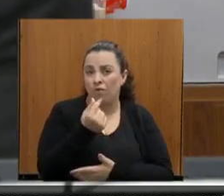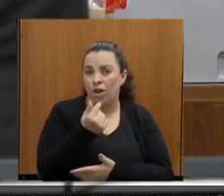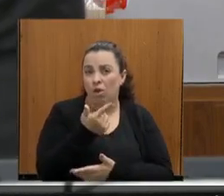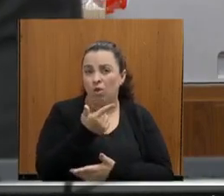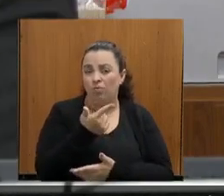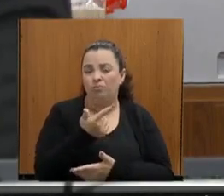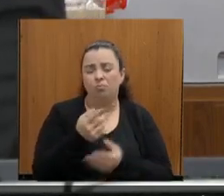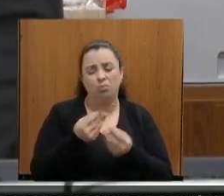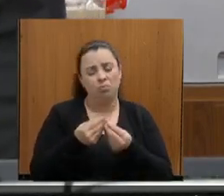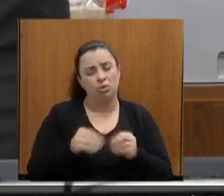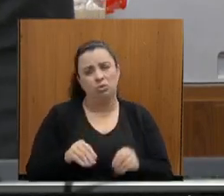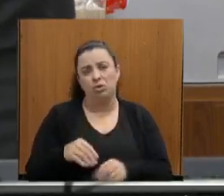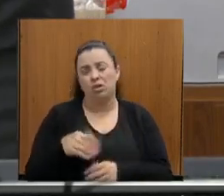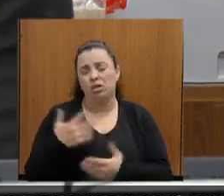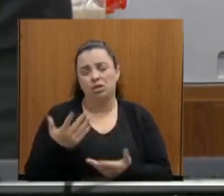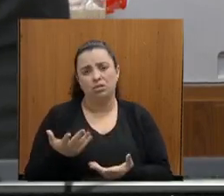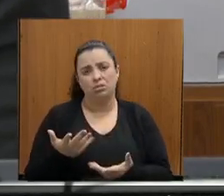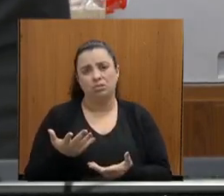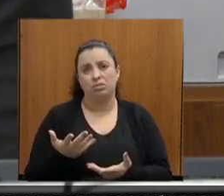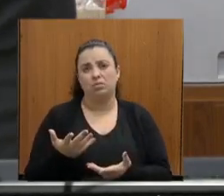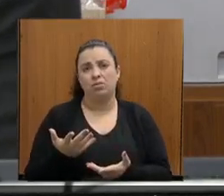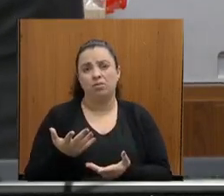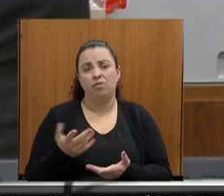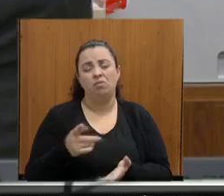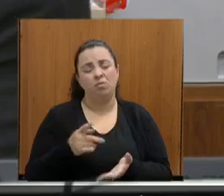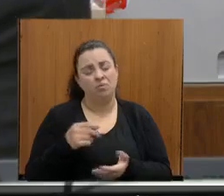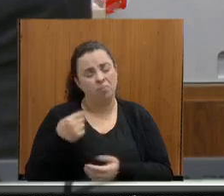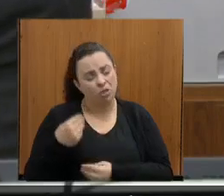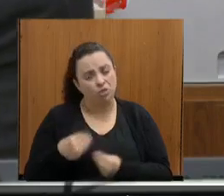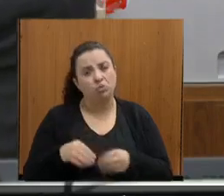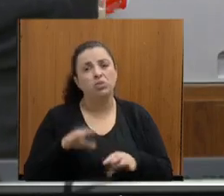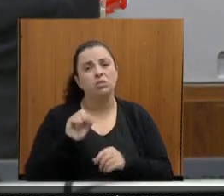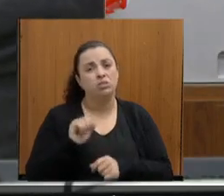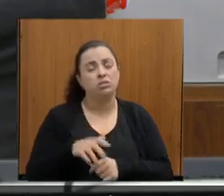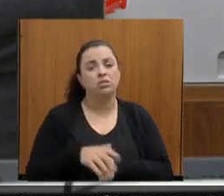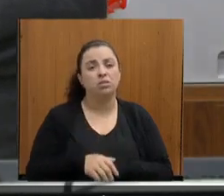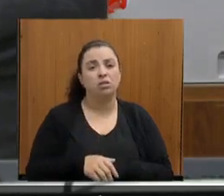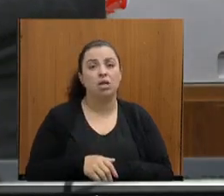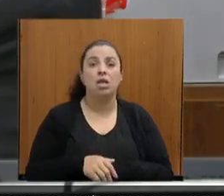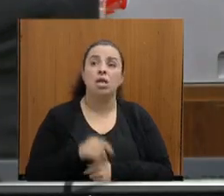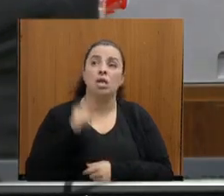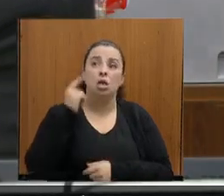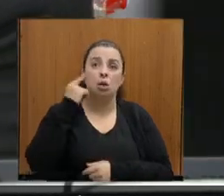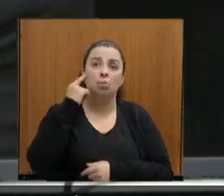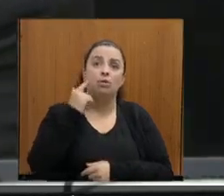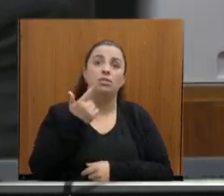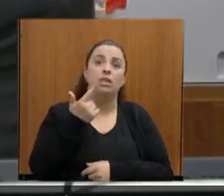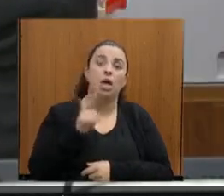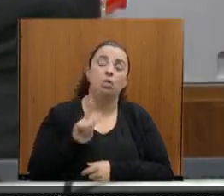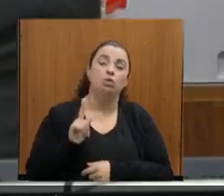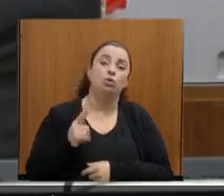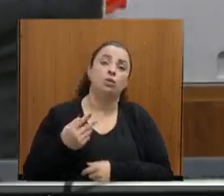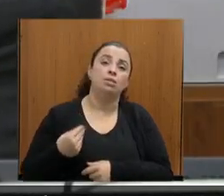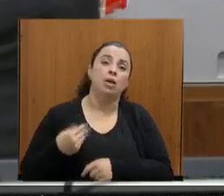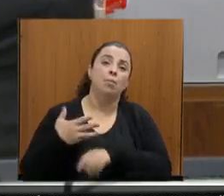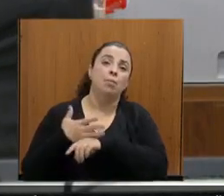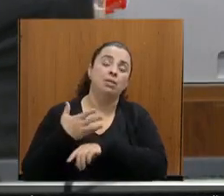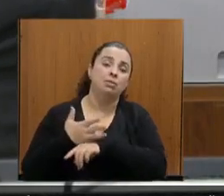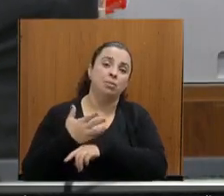foi gigantesco e eu acho que a as outras I Luzia participações junto à Eletrobras